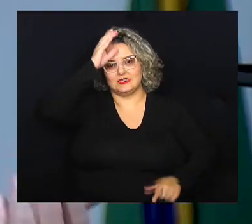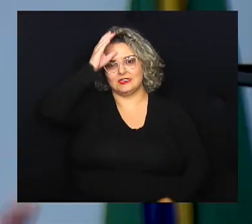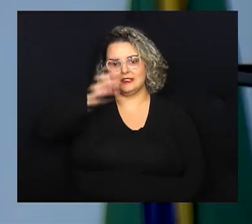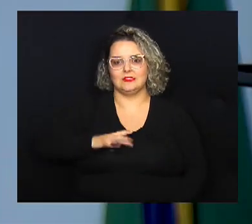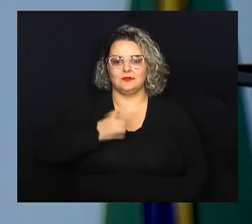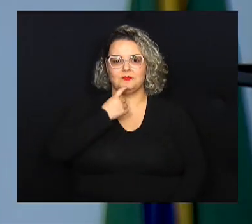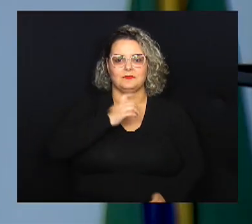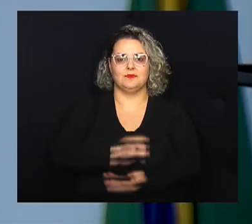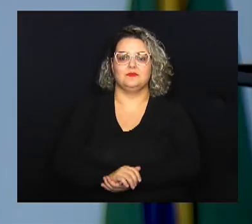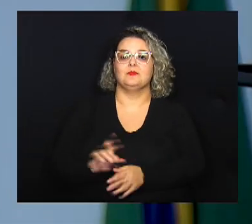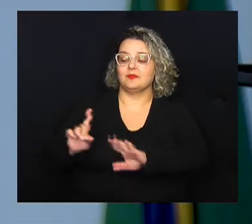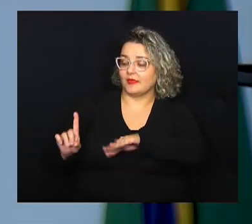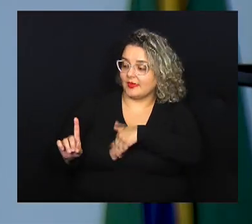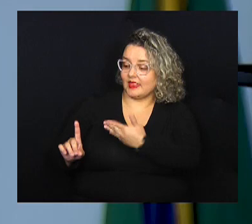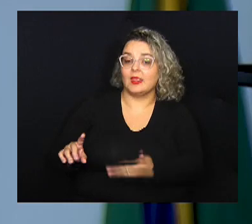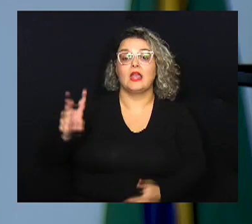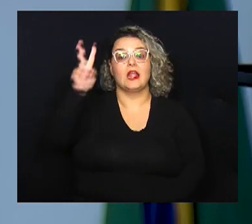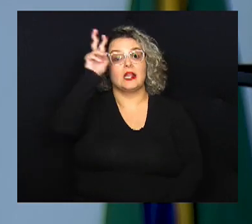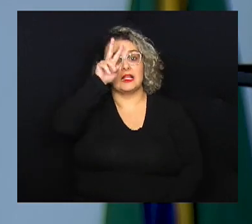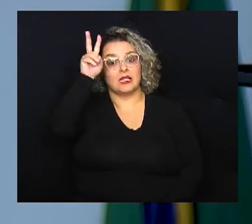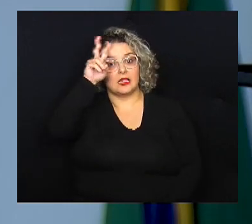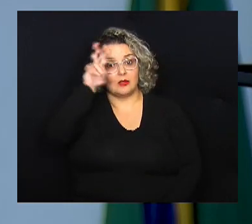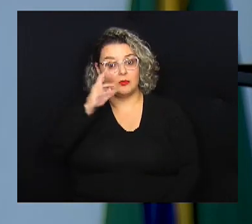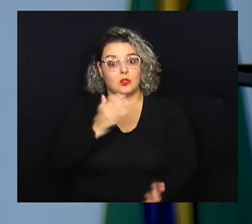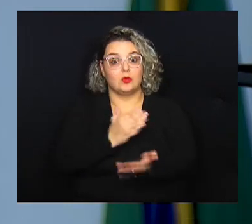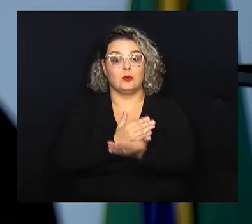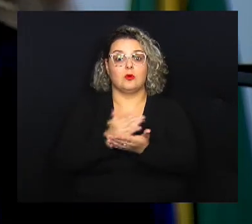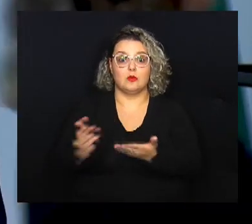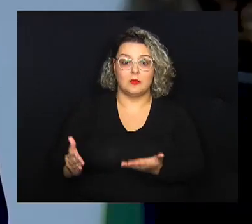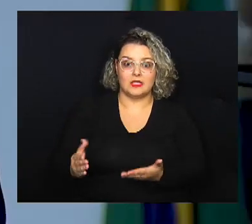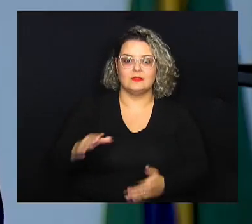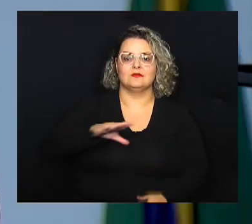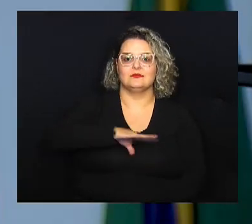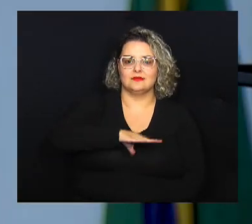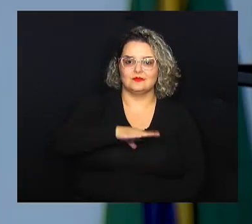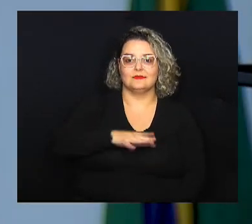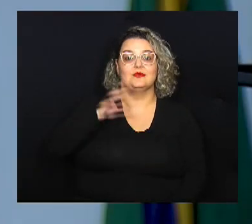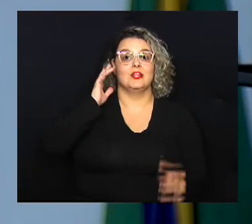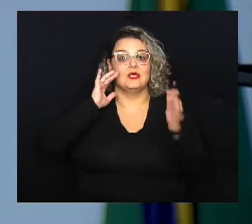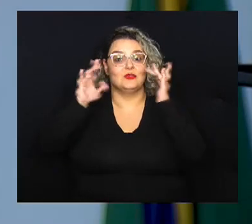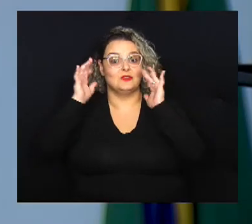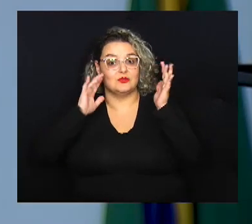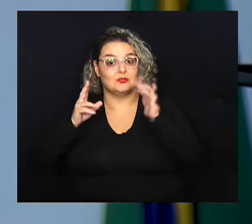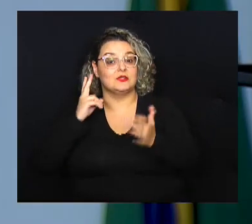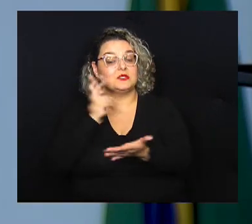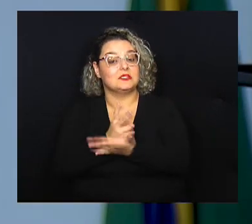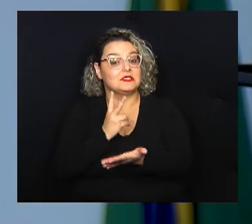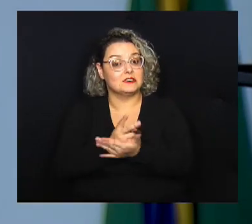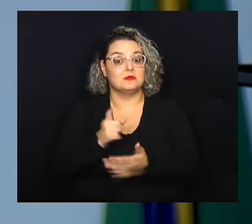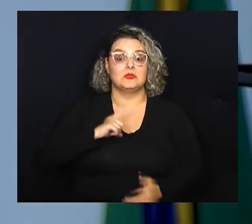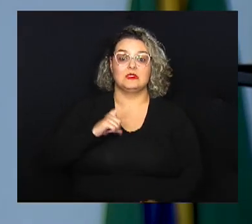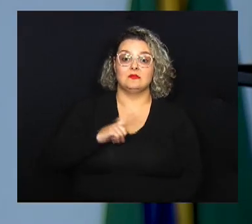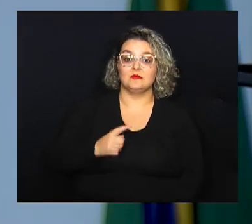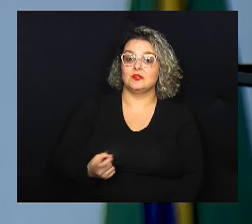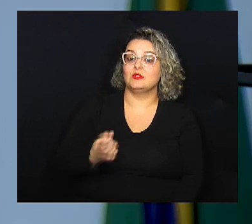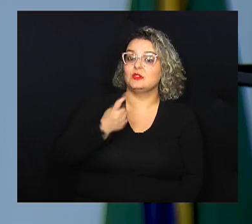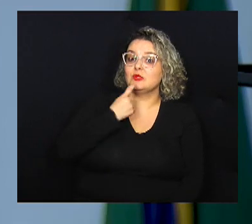O homenageado relembrou o início na cidade e o sonho que sempre teve com